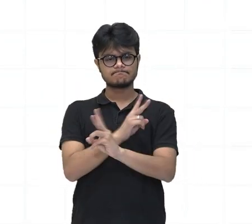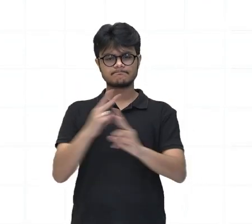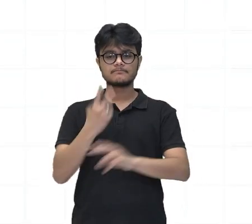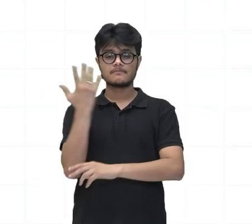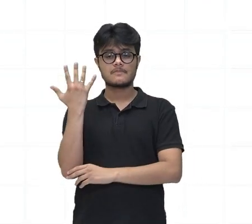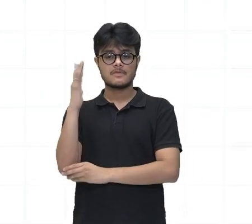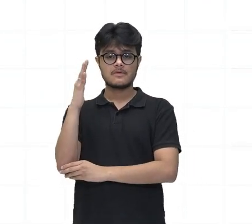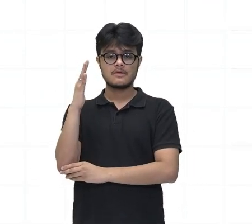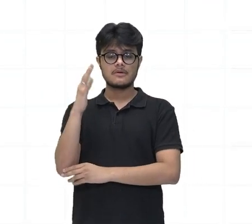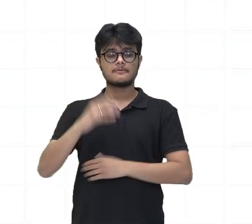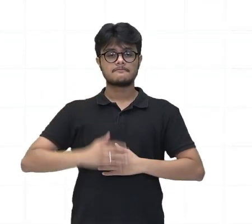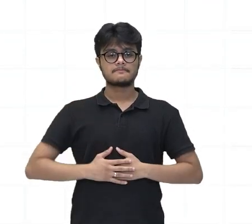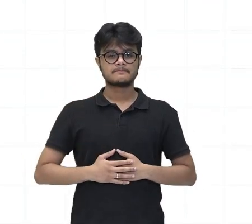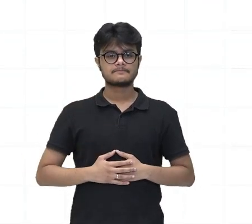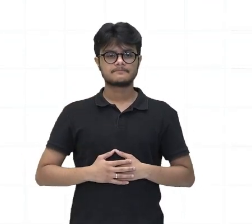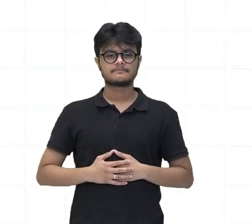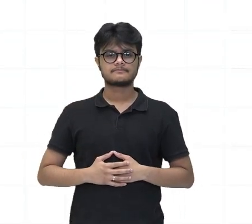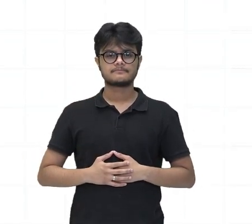convecção na